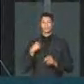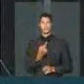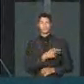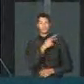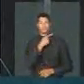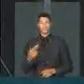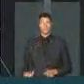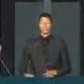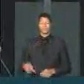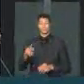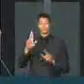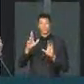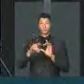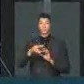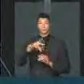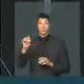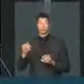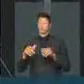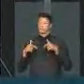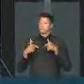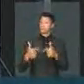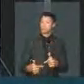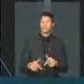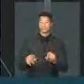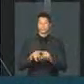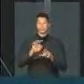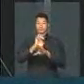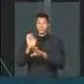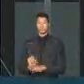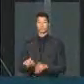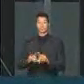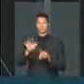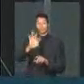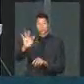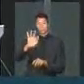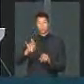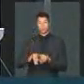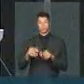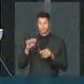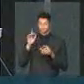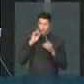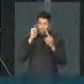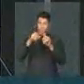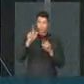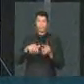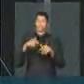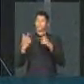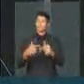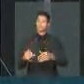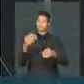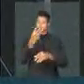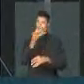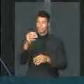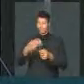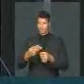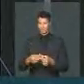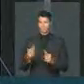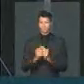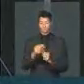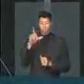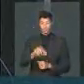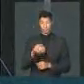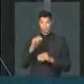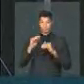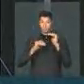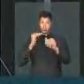nossa presidenta para a União, de esforços na esfera estadual e federal. O intuito é atuar nos 30 municípios com